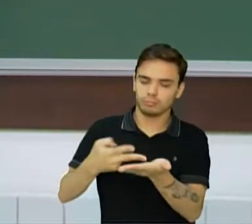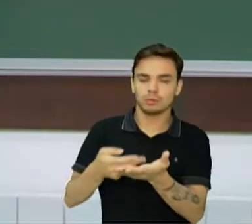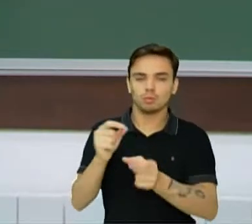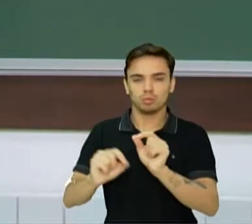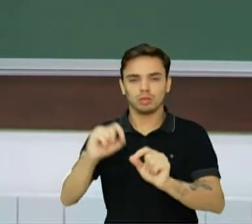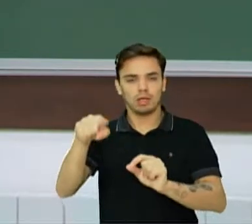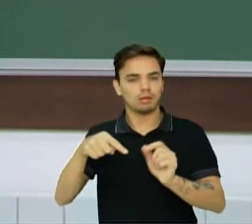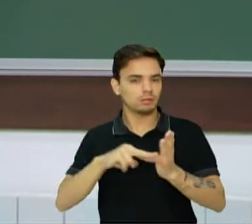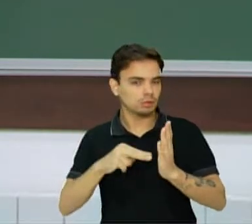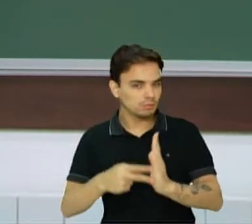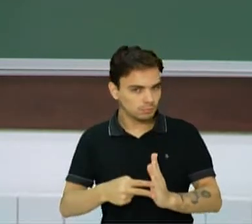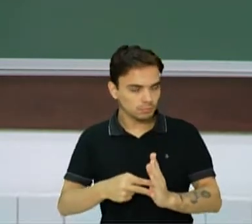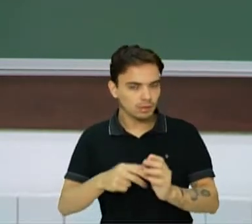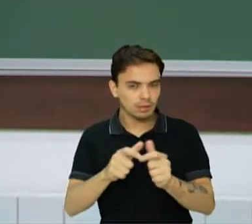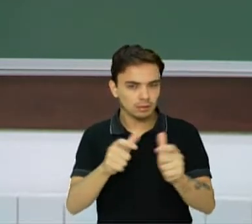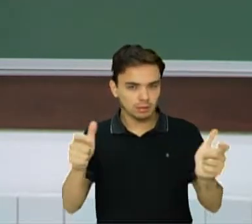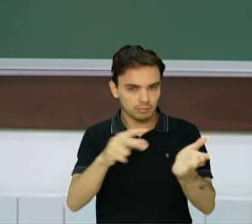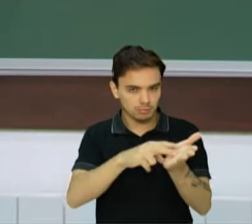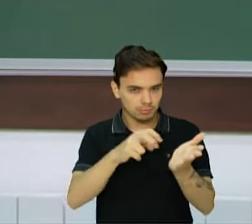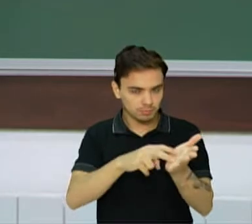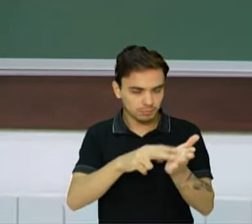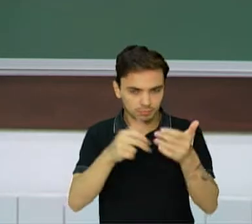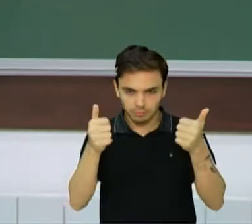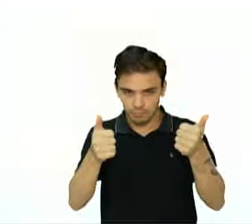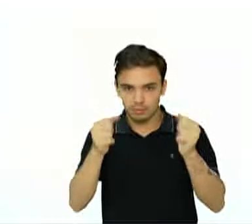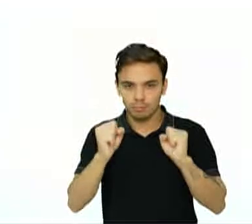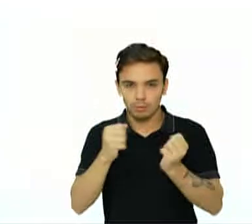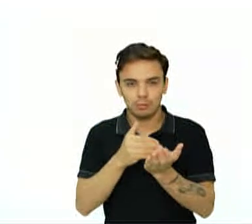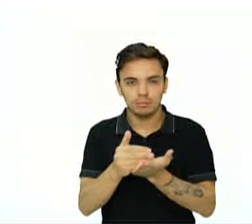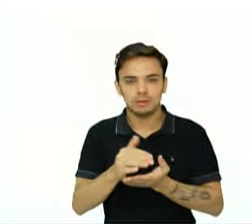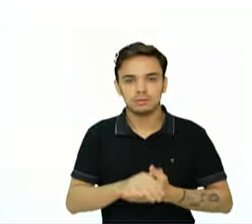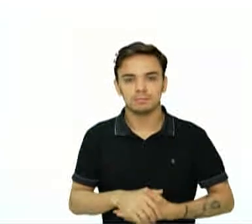Assim, a gente vai ampliando o nosso vocabulário também, ok? Bora lá.